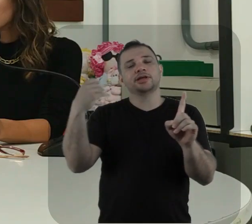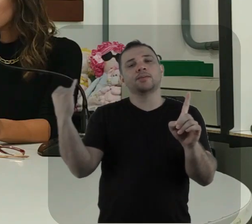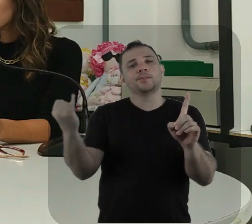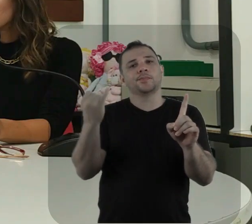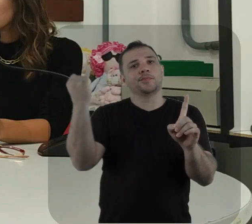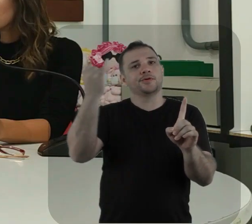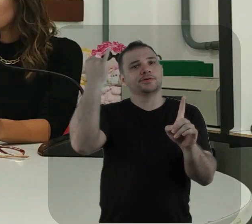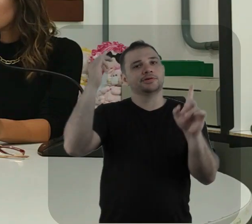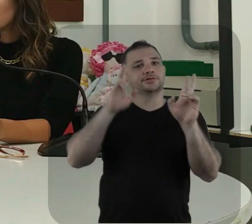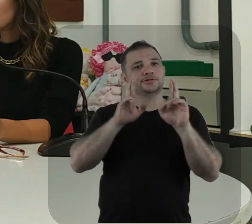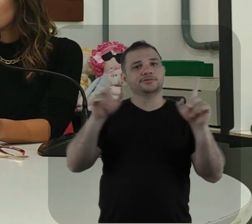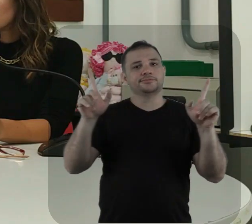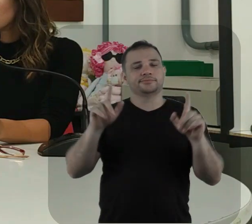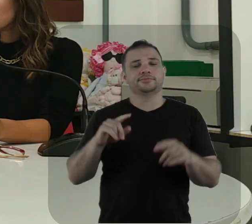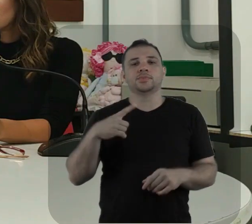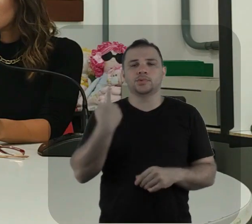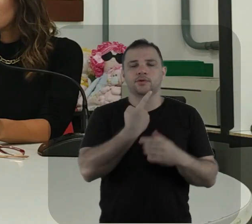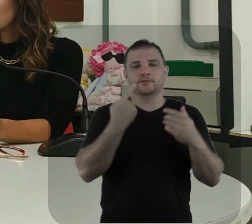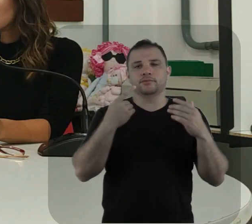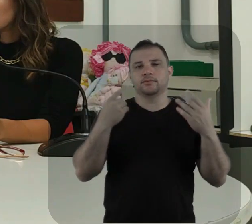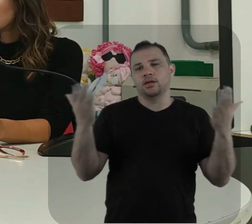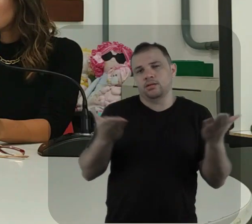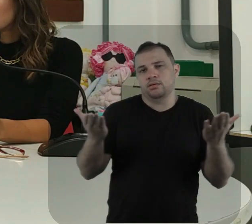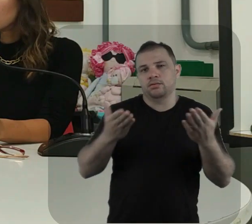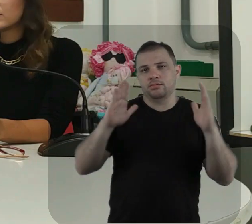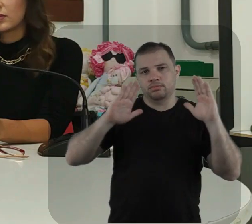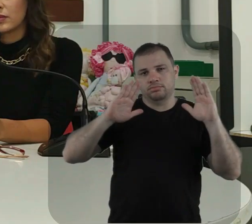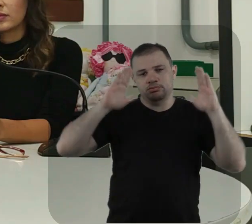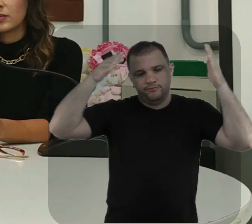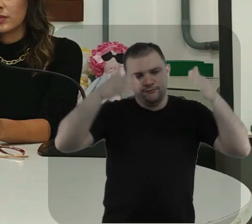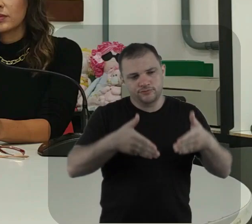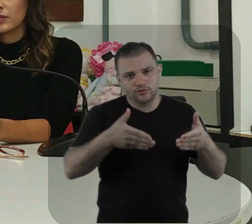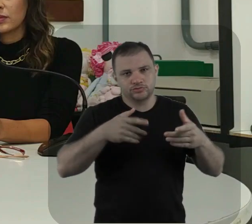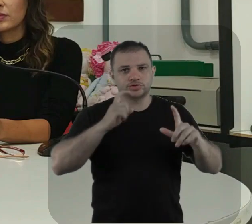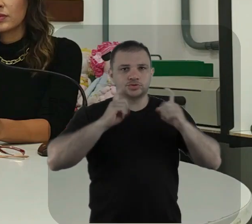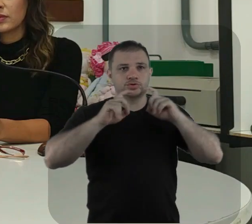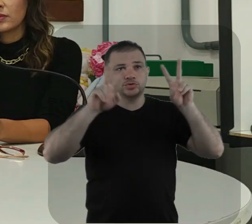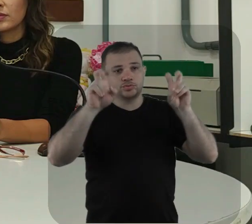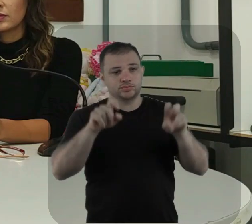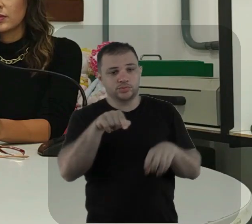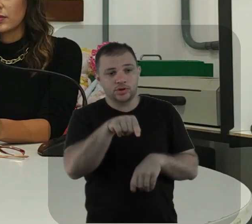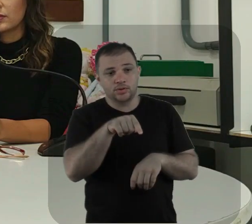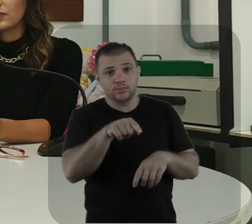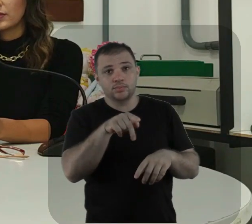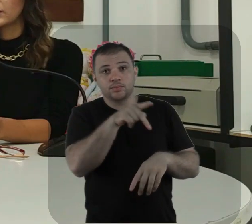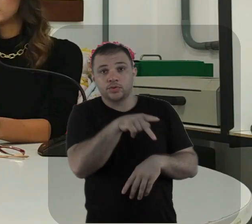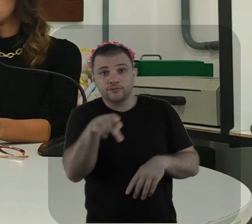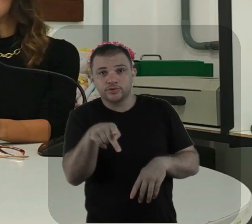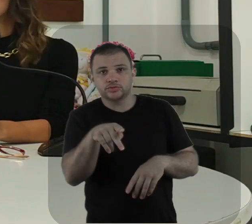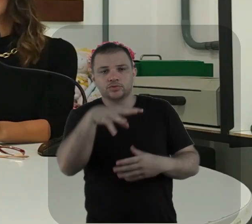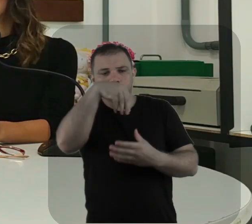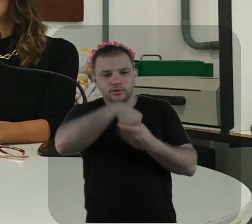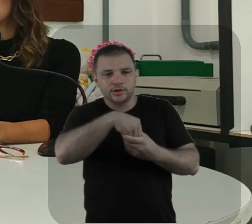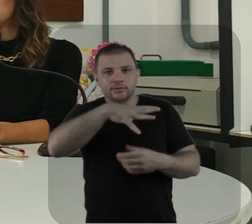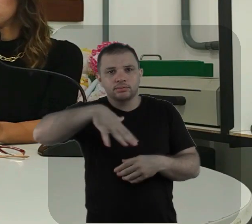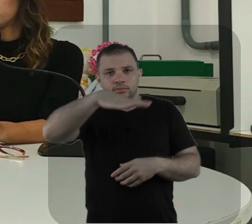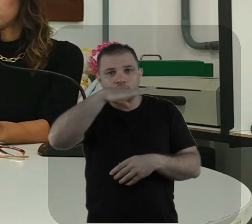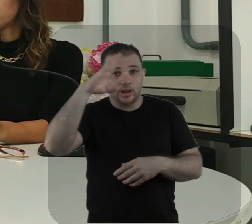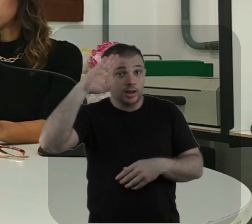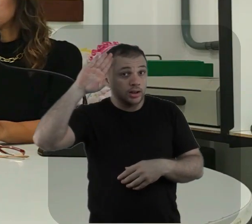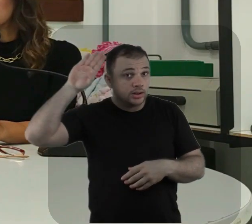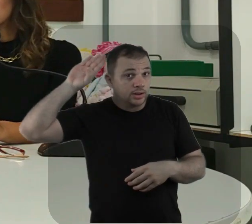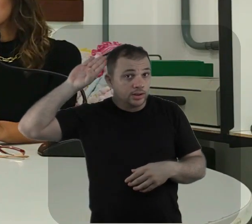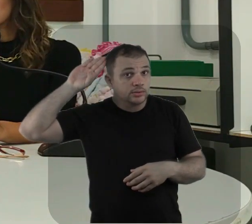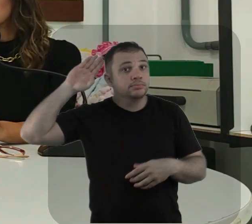olhar muito importante, e aí pensando até, voltando para os professores, mas agora dentro do meio acadêmico, ter esse olhar em relação a